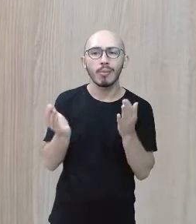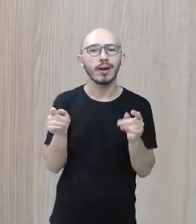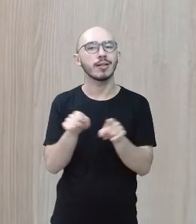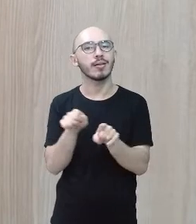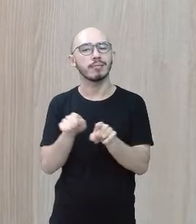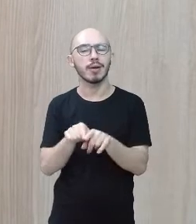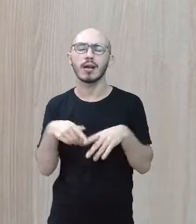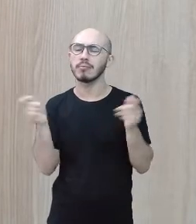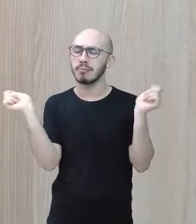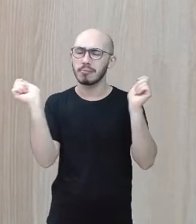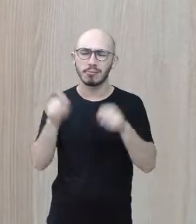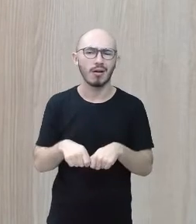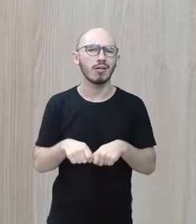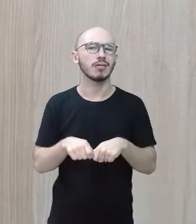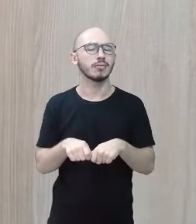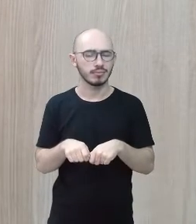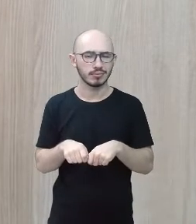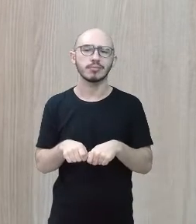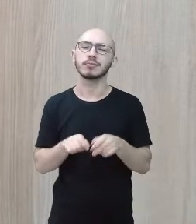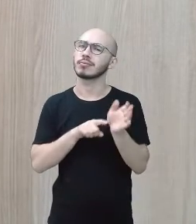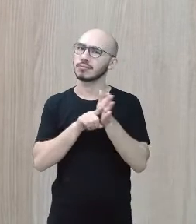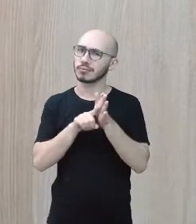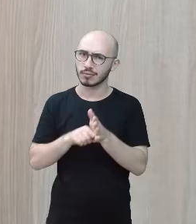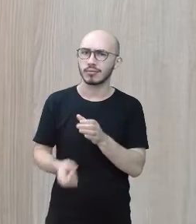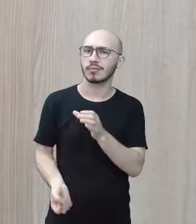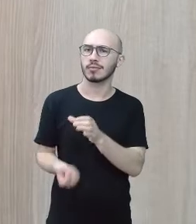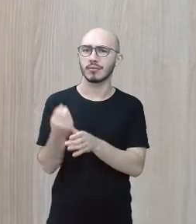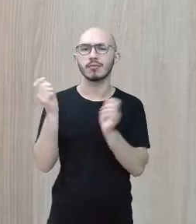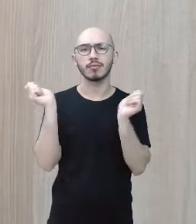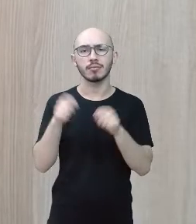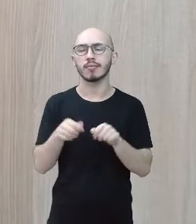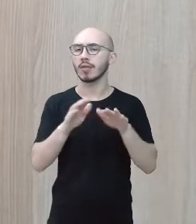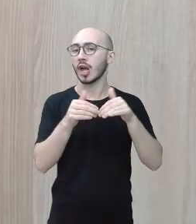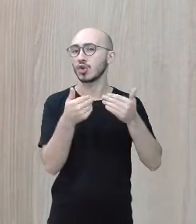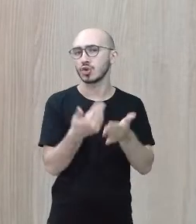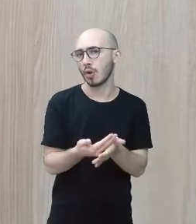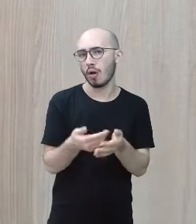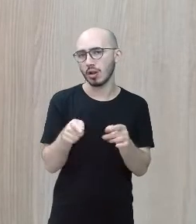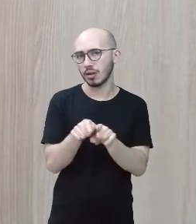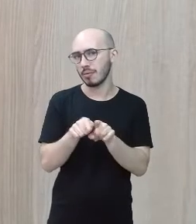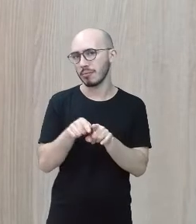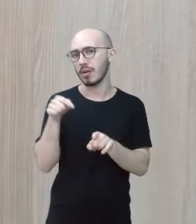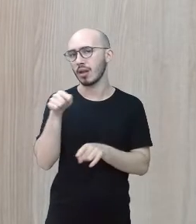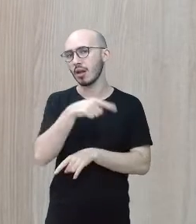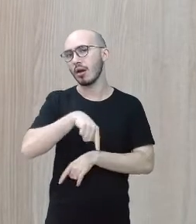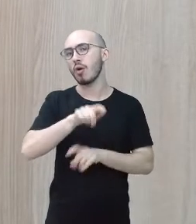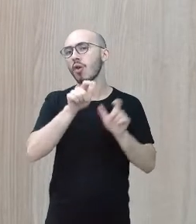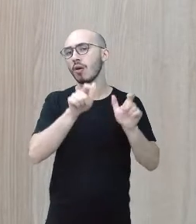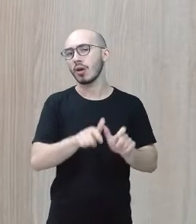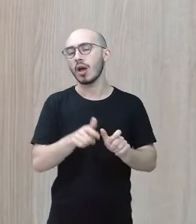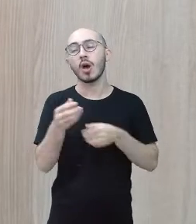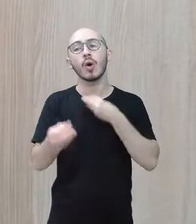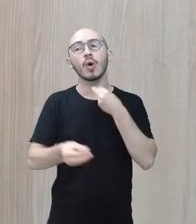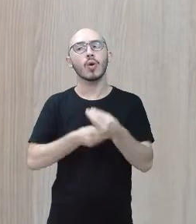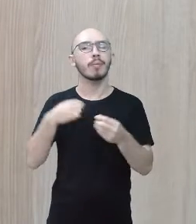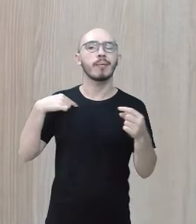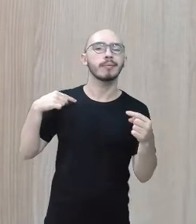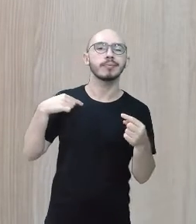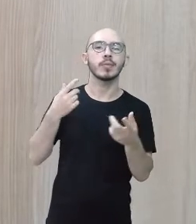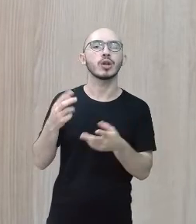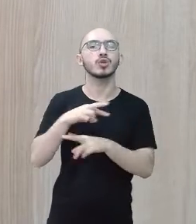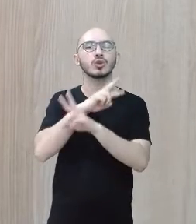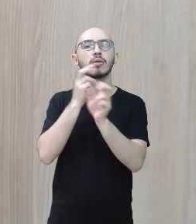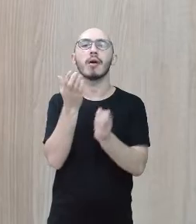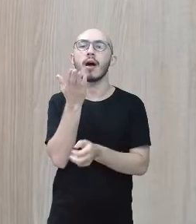filme, mas você pode criar também uma pesquisa na sua escola sobre o que a gente pode querer aí em relação a